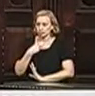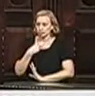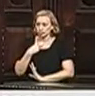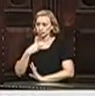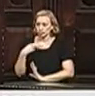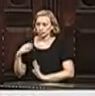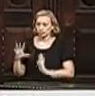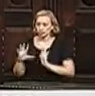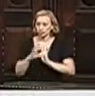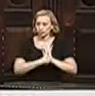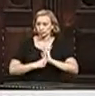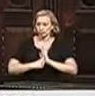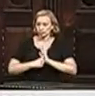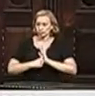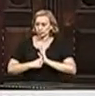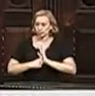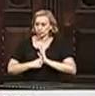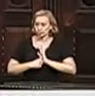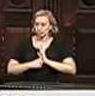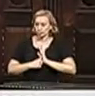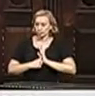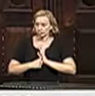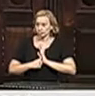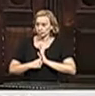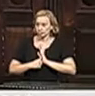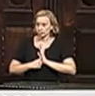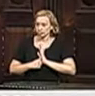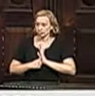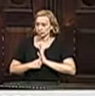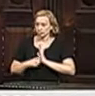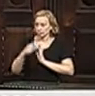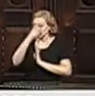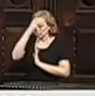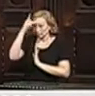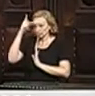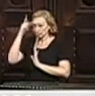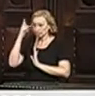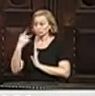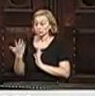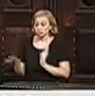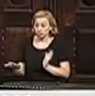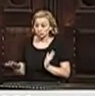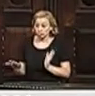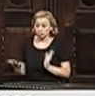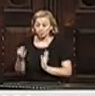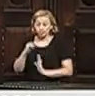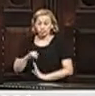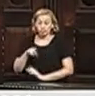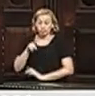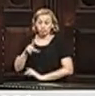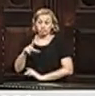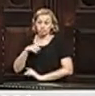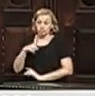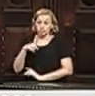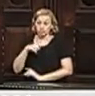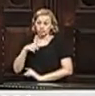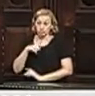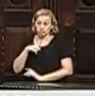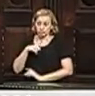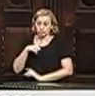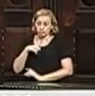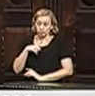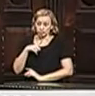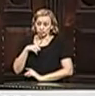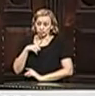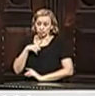roubar a dignidade da pessoa humana. Se você tem um aumento